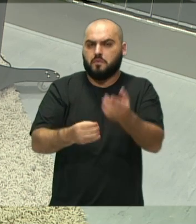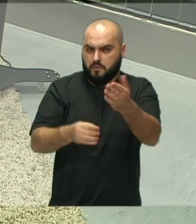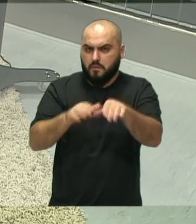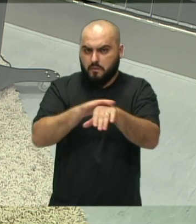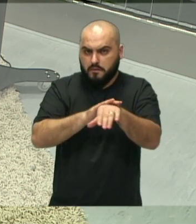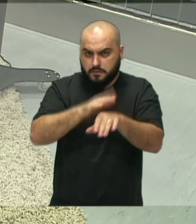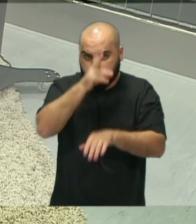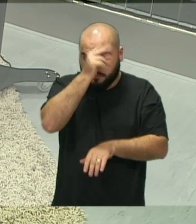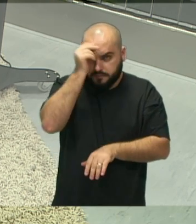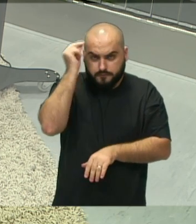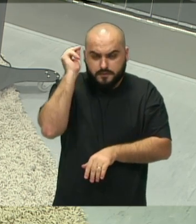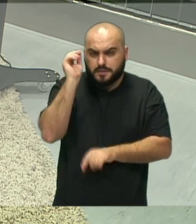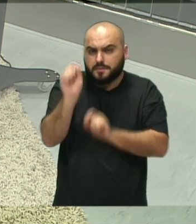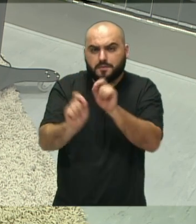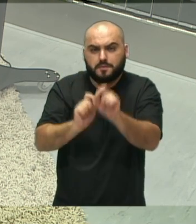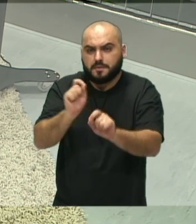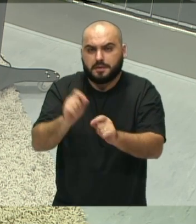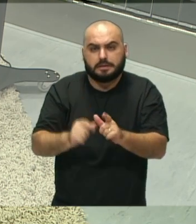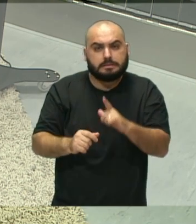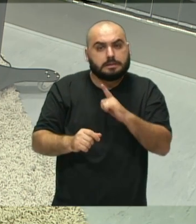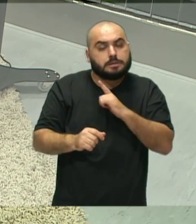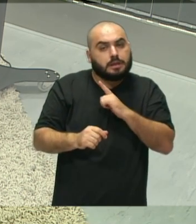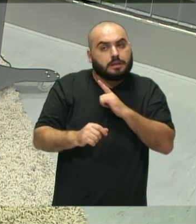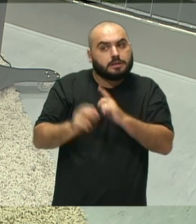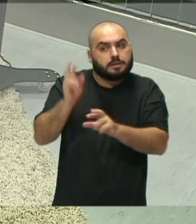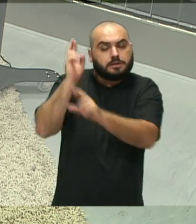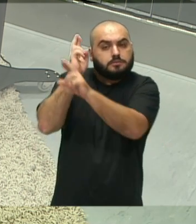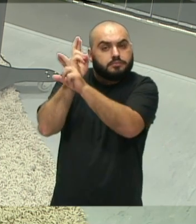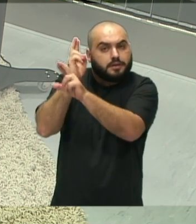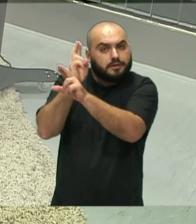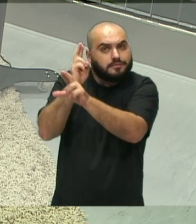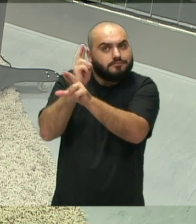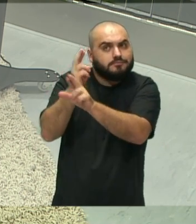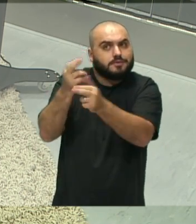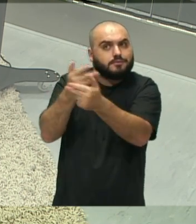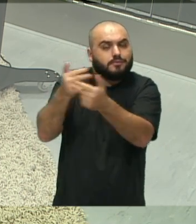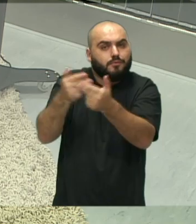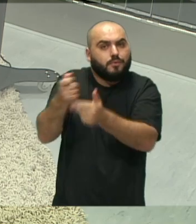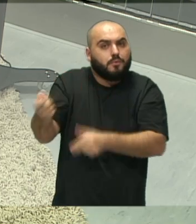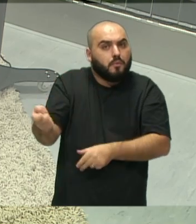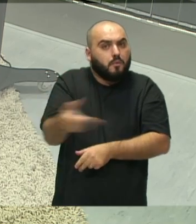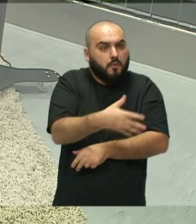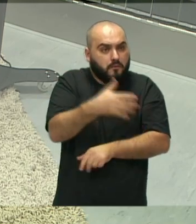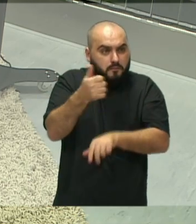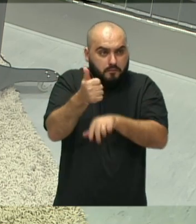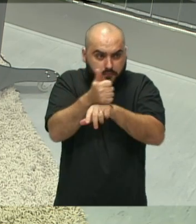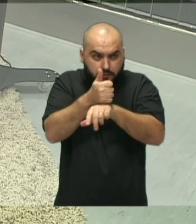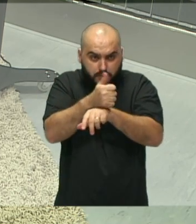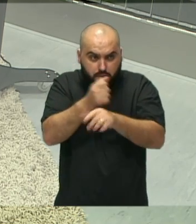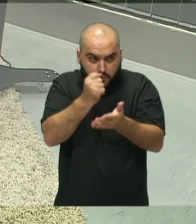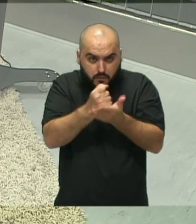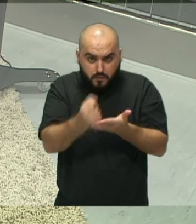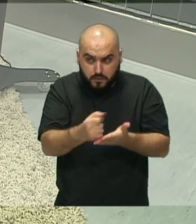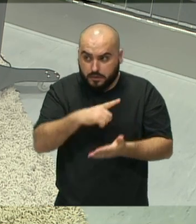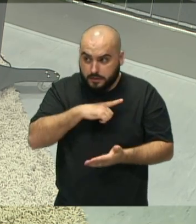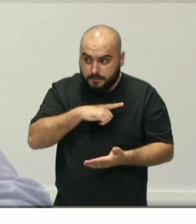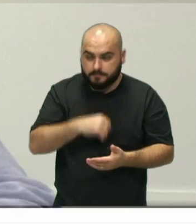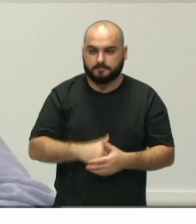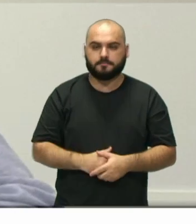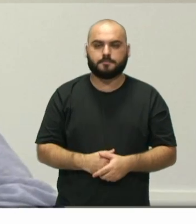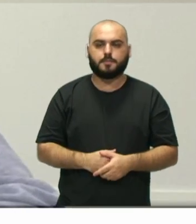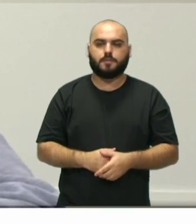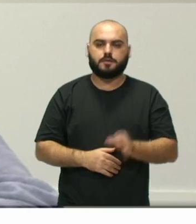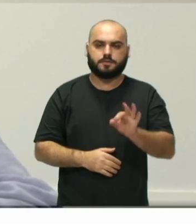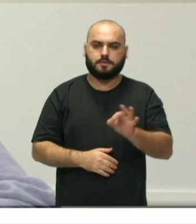sobre isso? Há expectativa de que venham novos profissionais? Exato. Neste momento, na